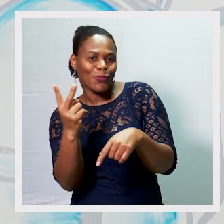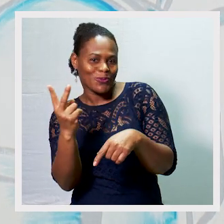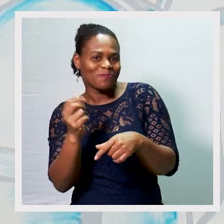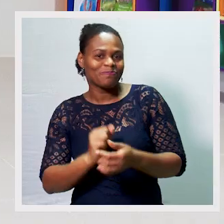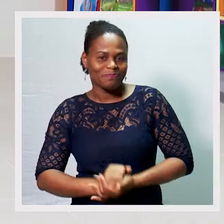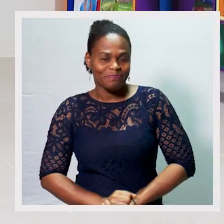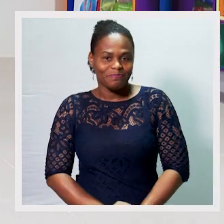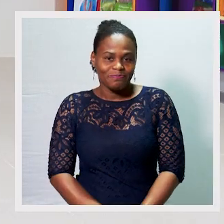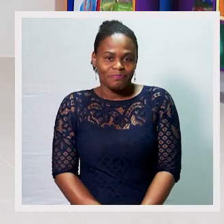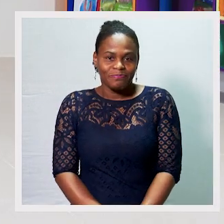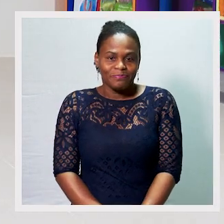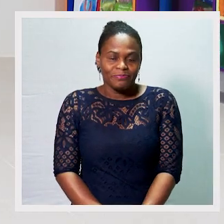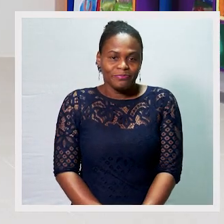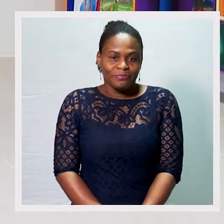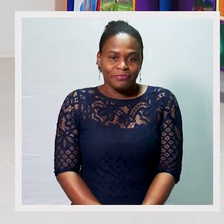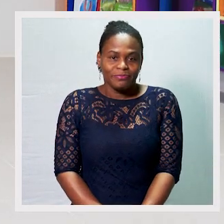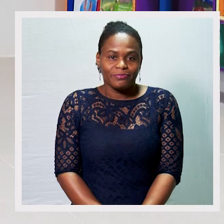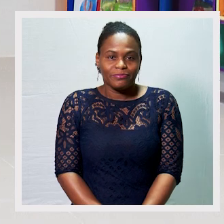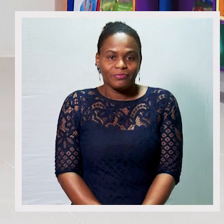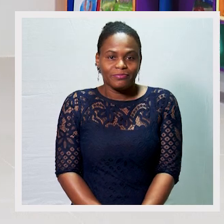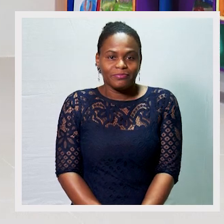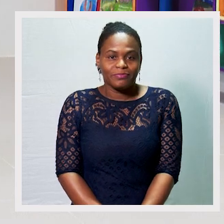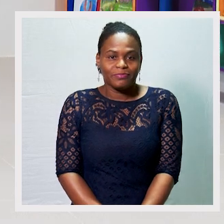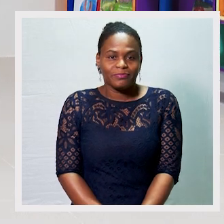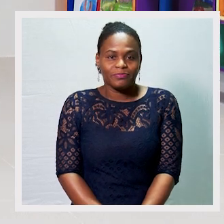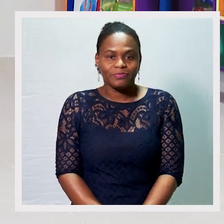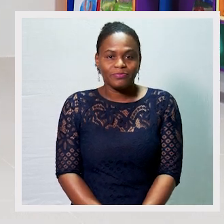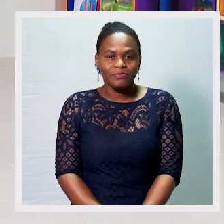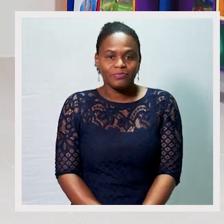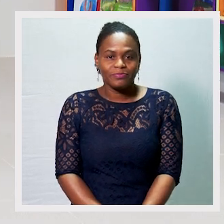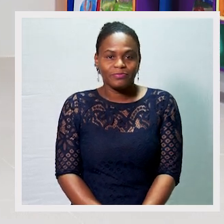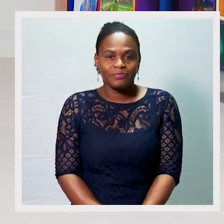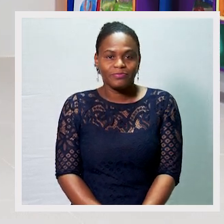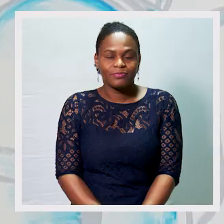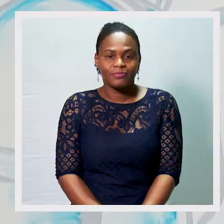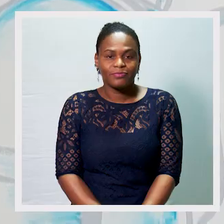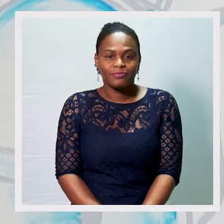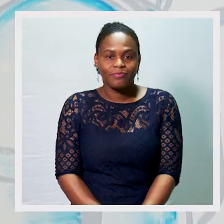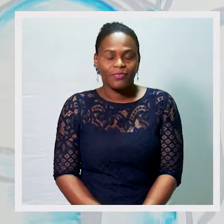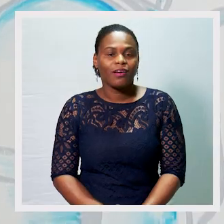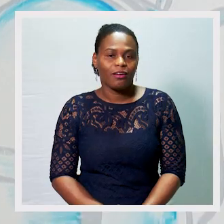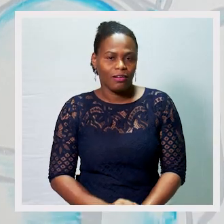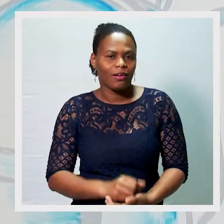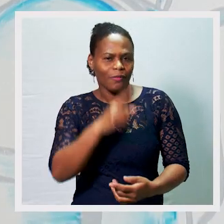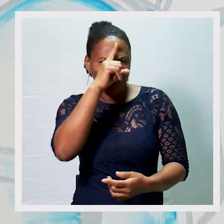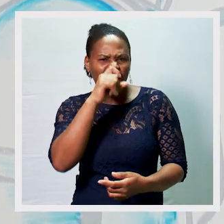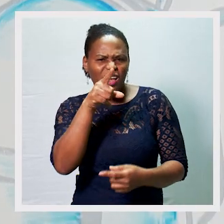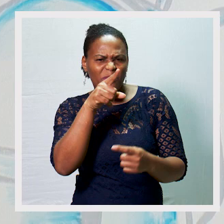minutinhos. Em 2005, estão a lembrar o que é que aconteceu? Em 2005,